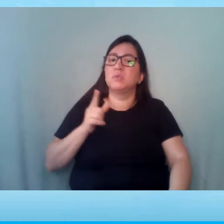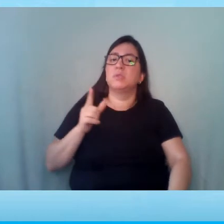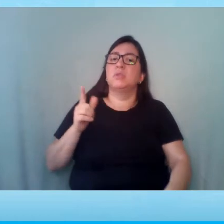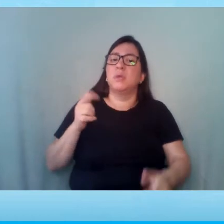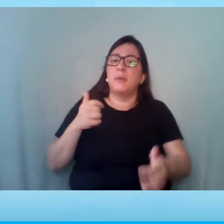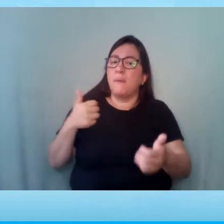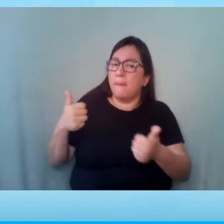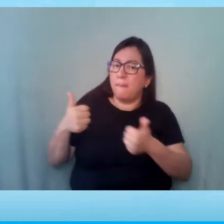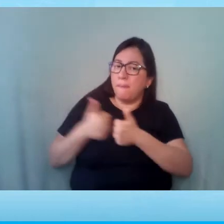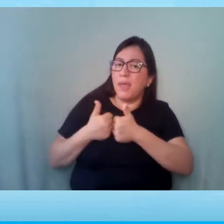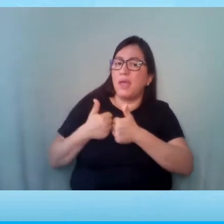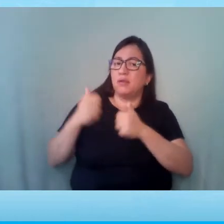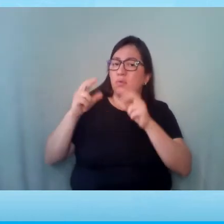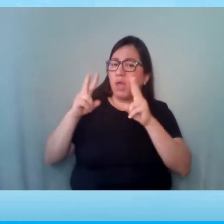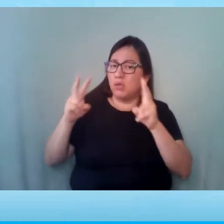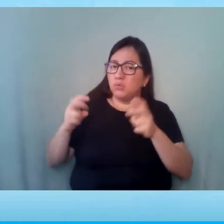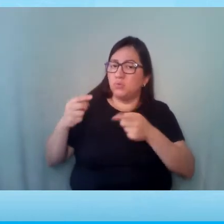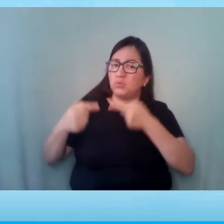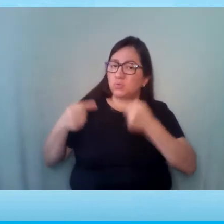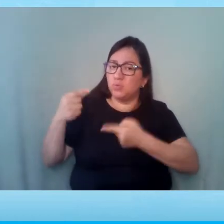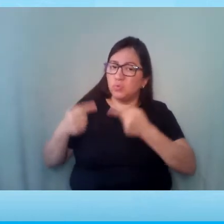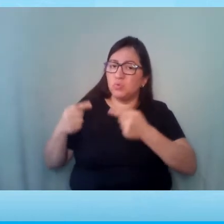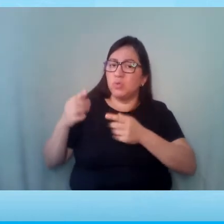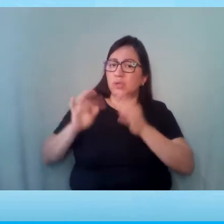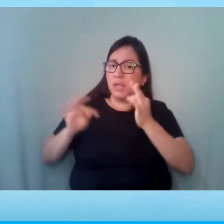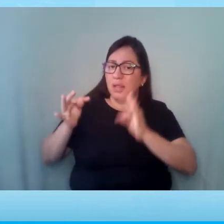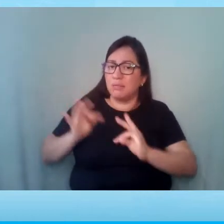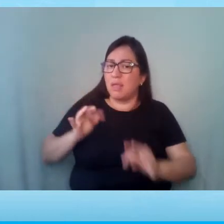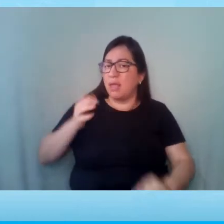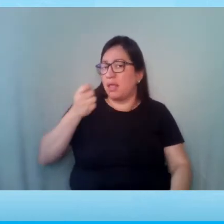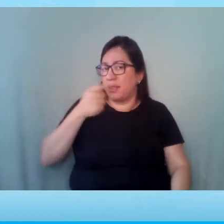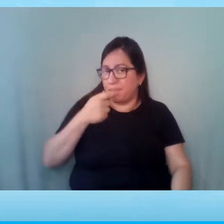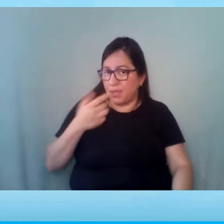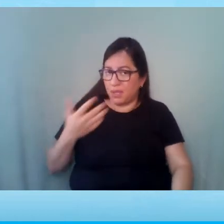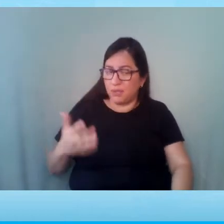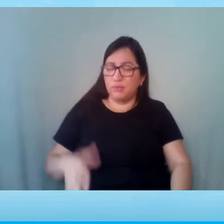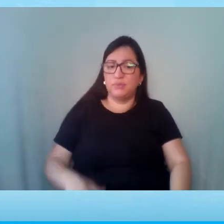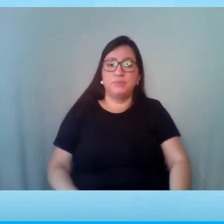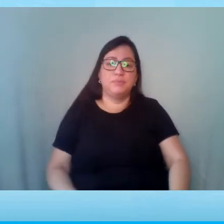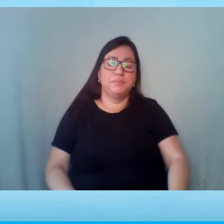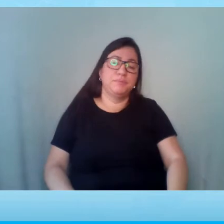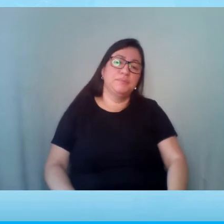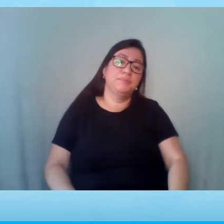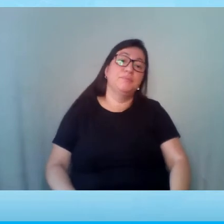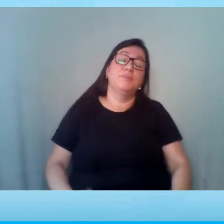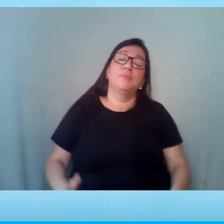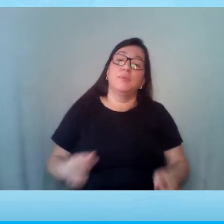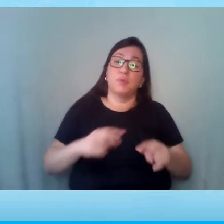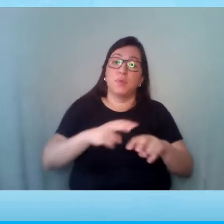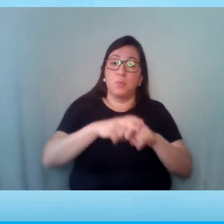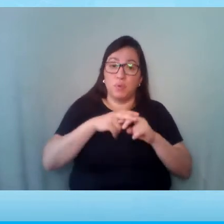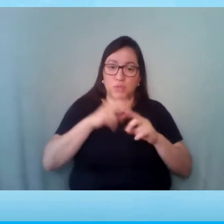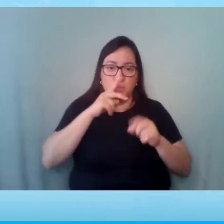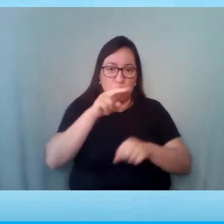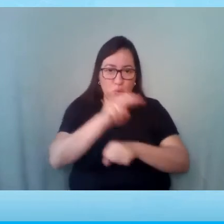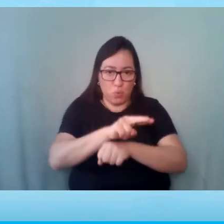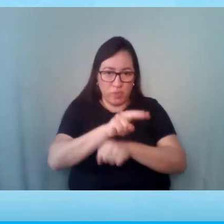legal. Além disso, pessoal, então, pré-natal do parceiro, né?